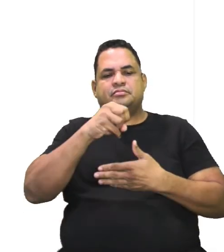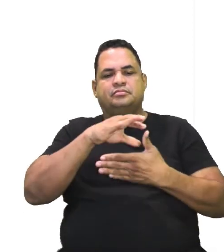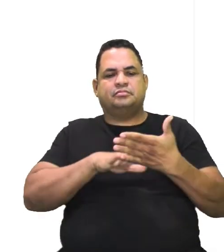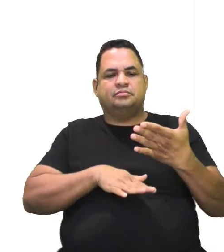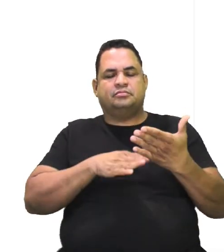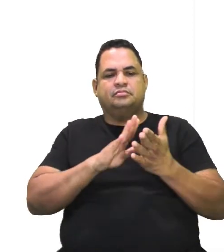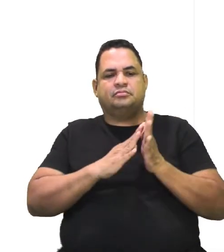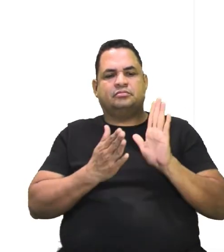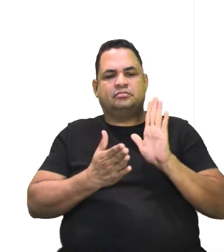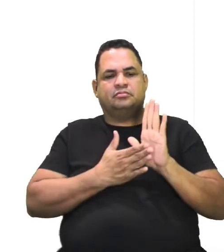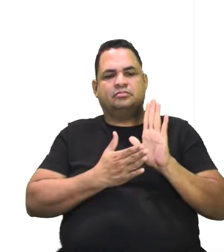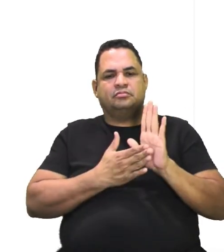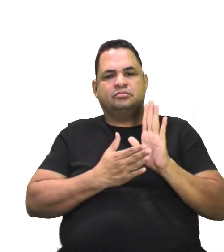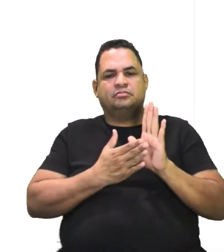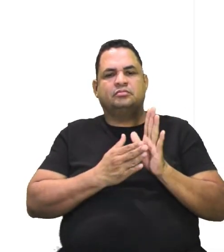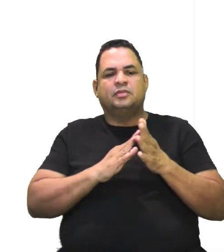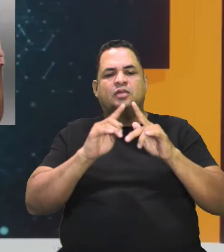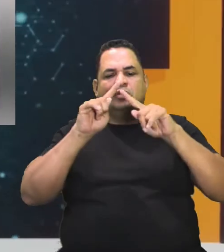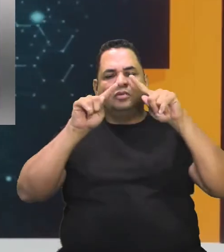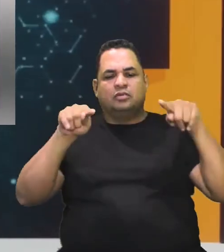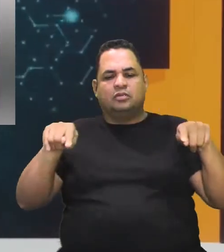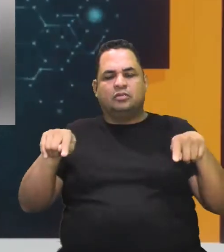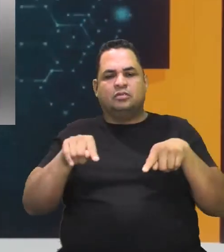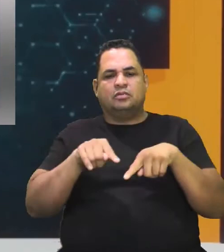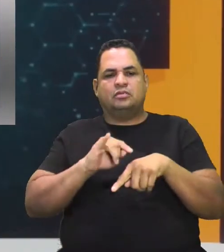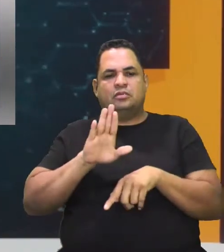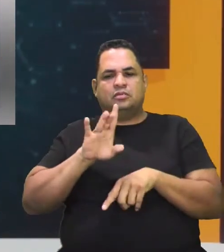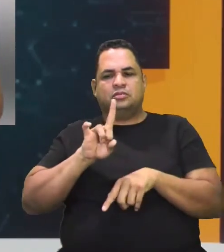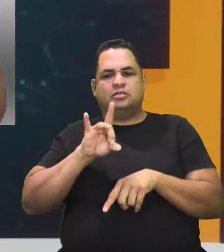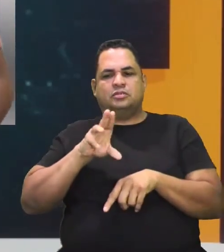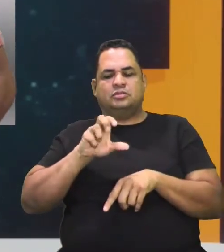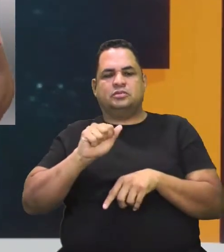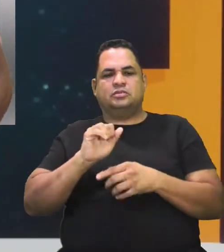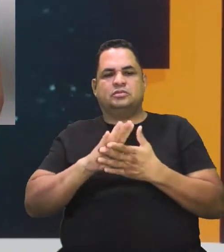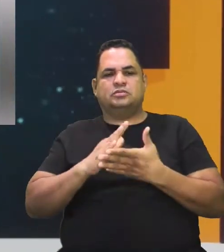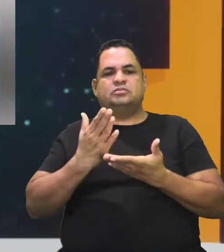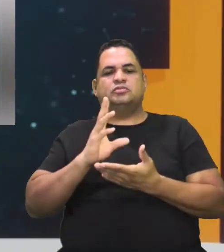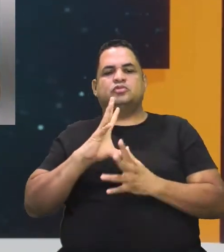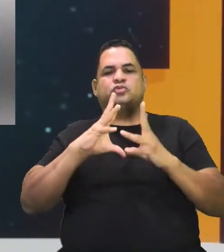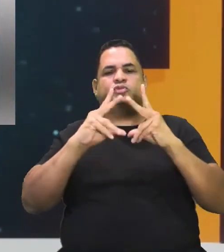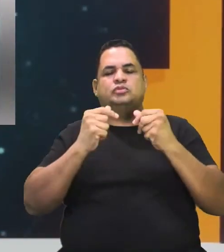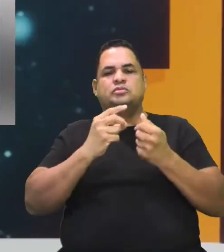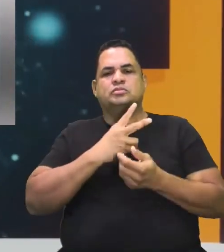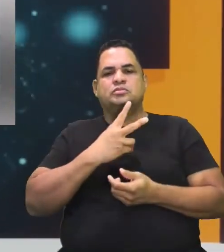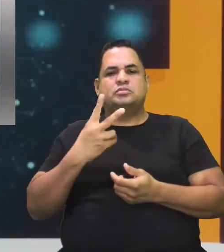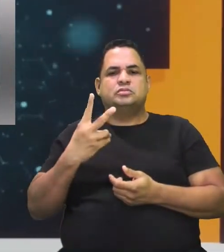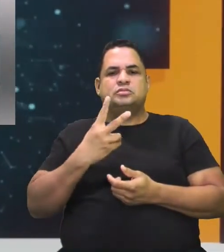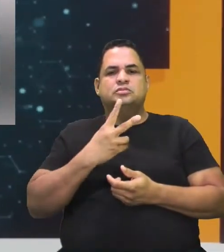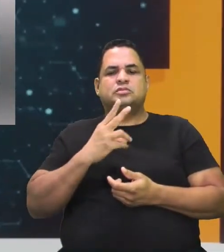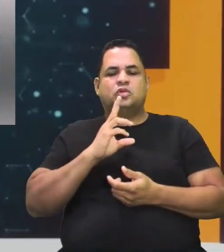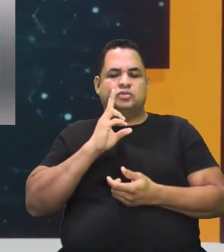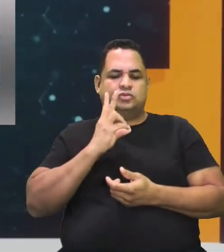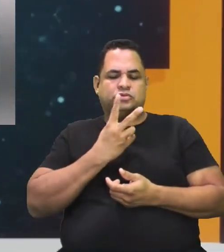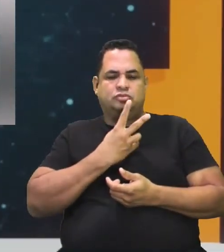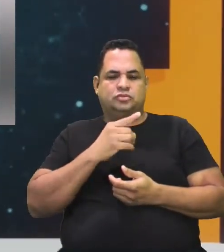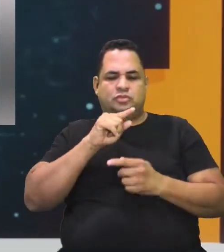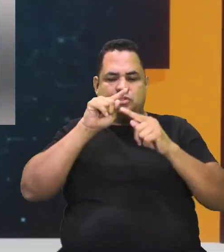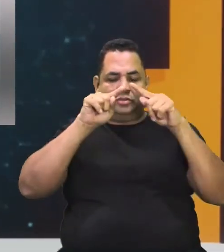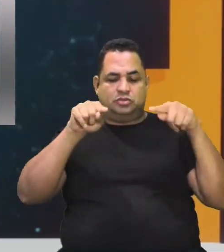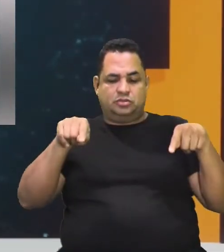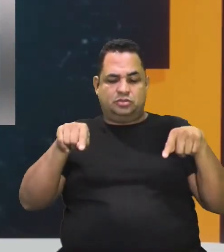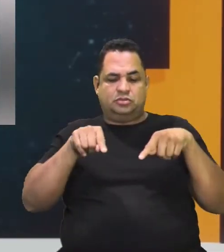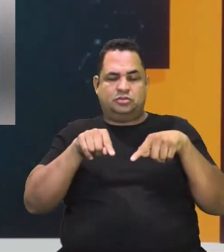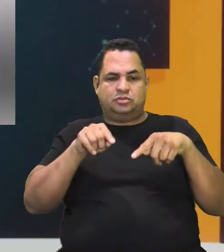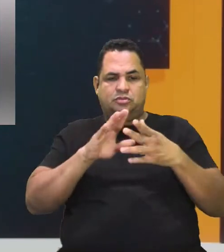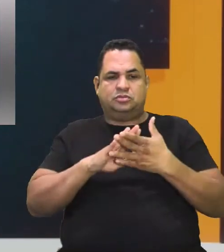que um triângulo é isósceles é dizer que todos os lados... Não, que dois lados são iguais e um vai ser